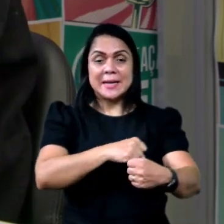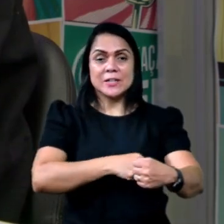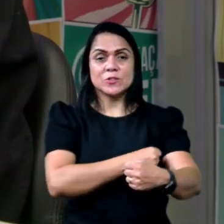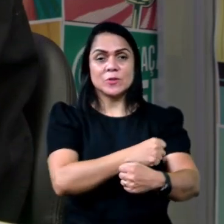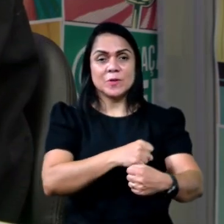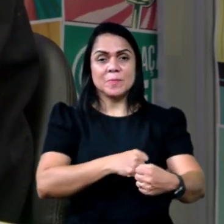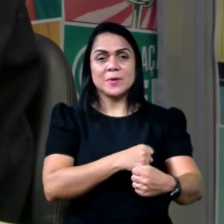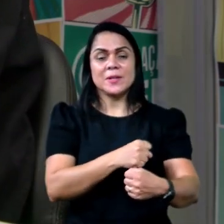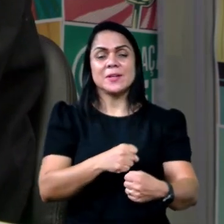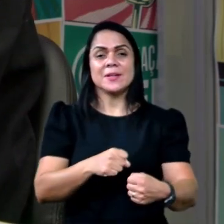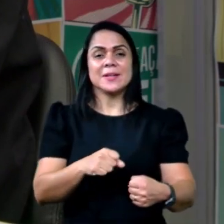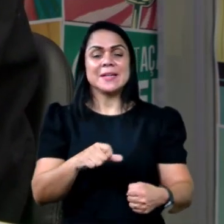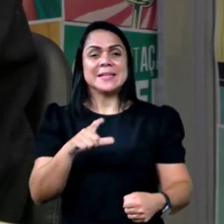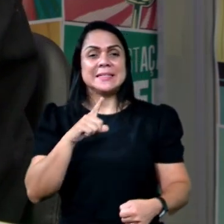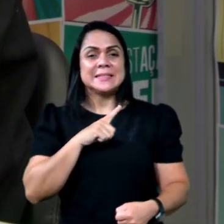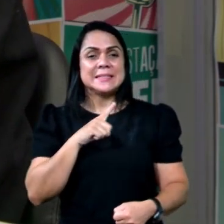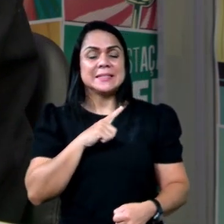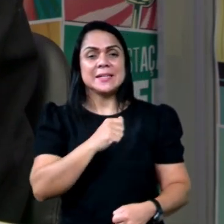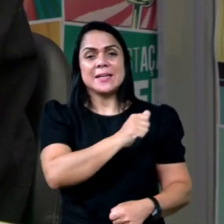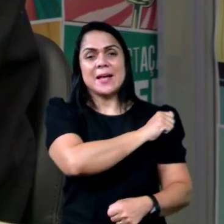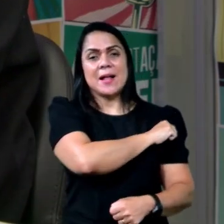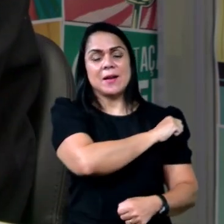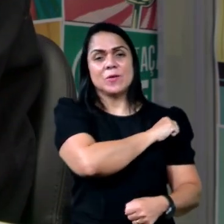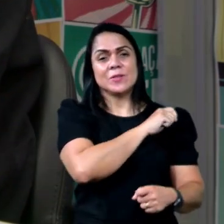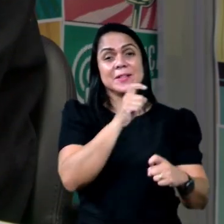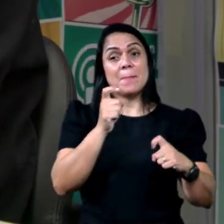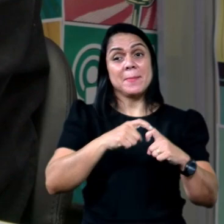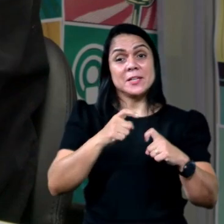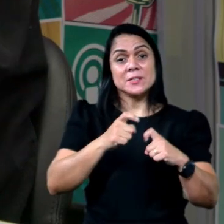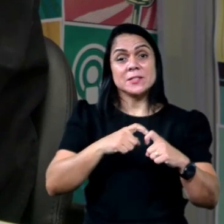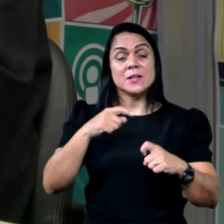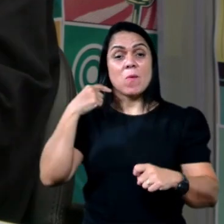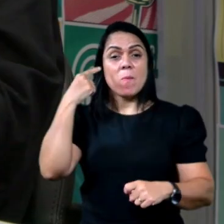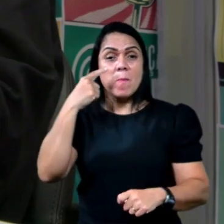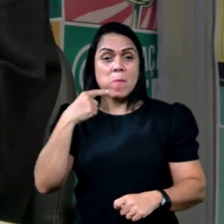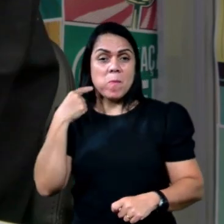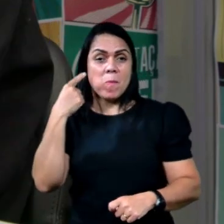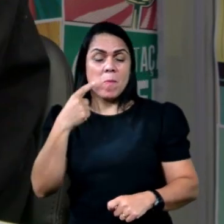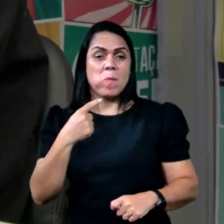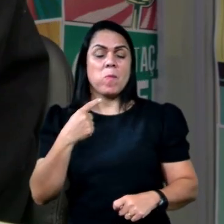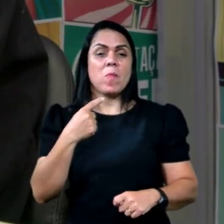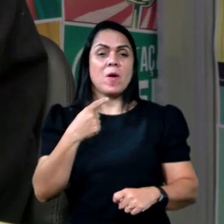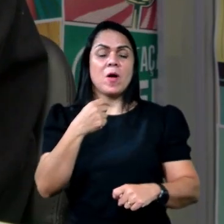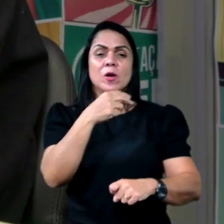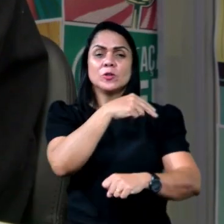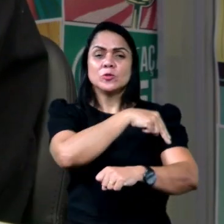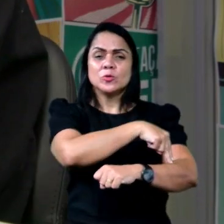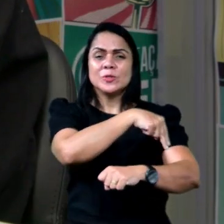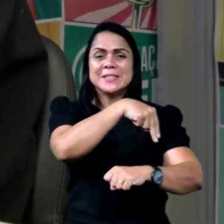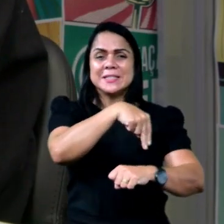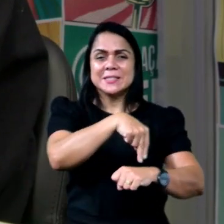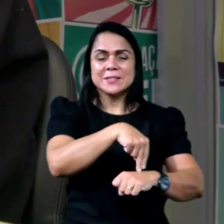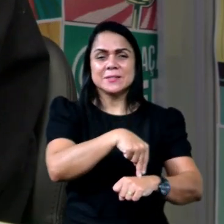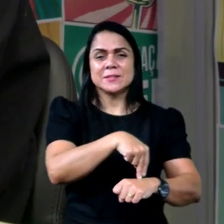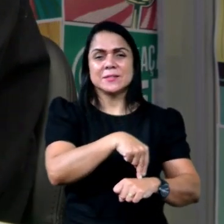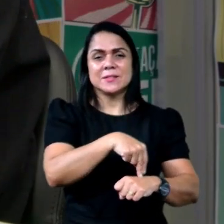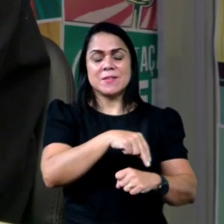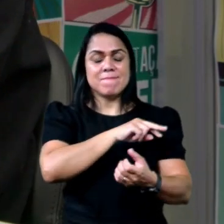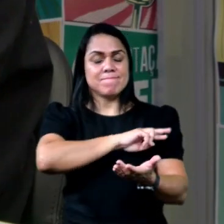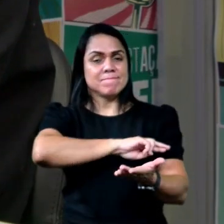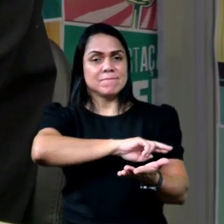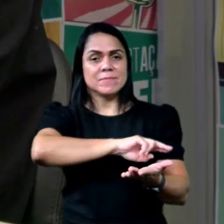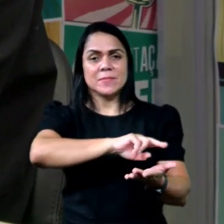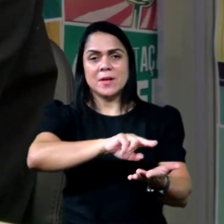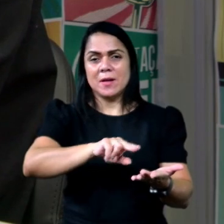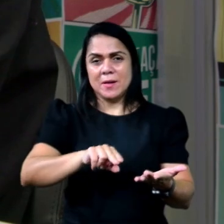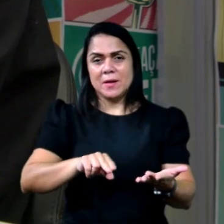Então a gente tem aluno na medicina, no direito, que acabou nutrição, que é uma área muito próxima. A gente tem aluno em várias áreas. E